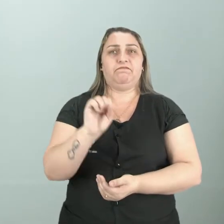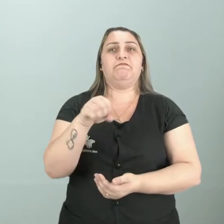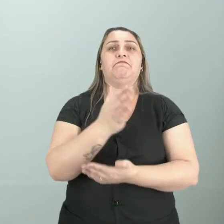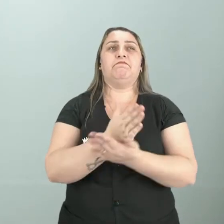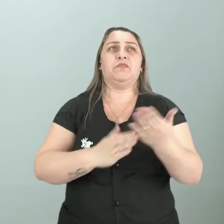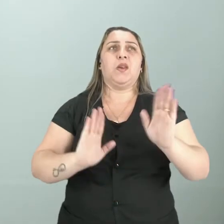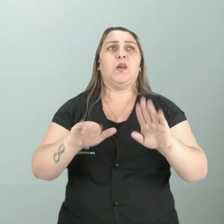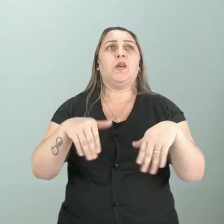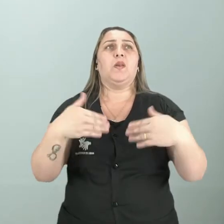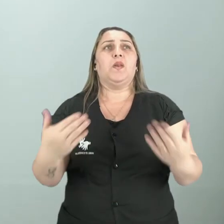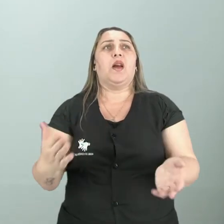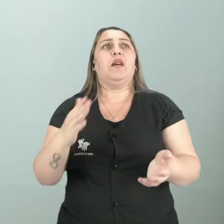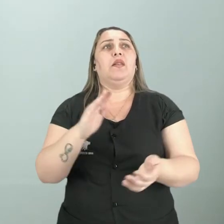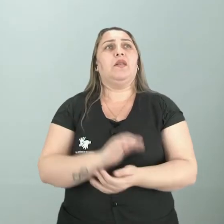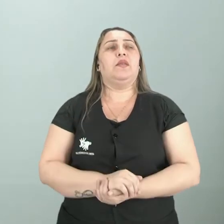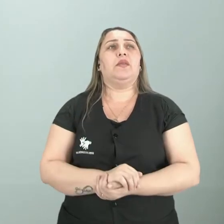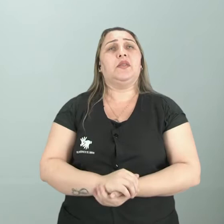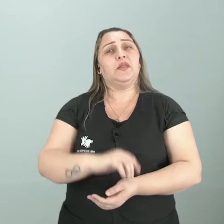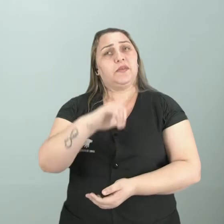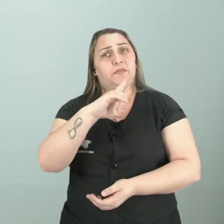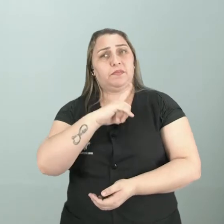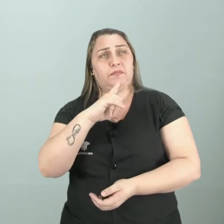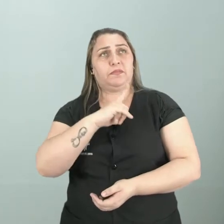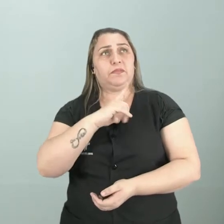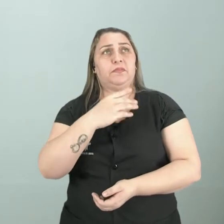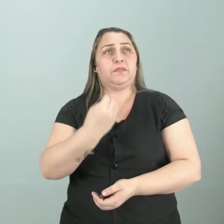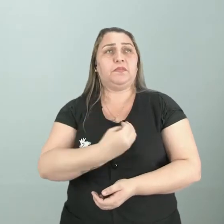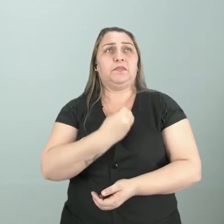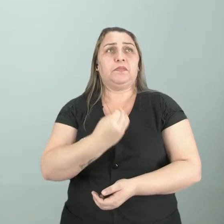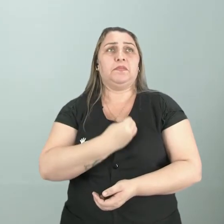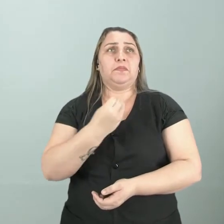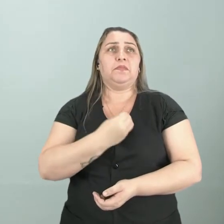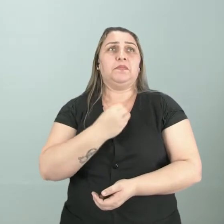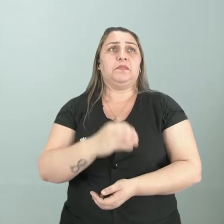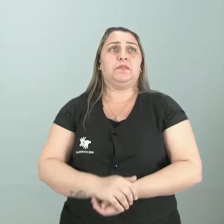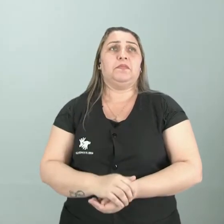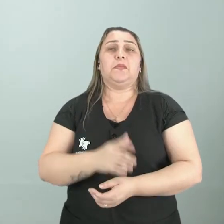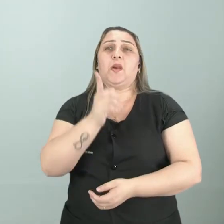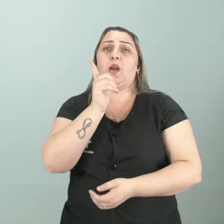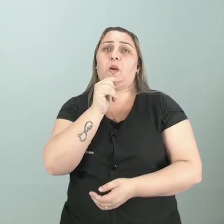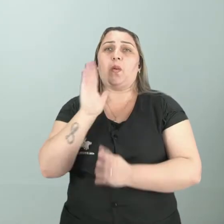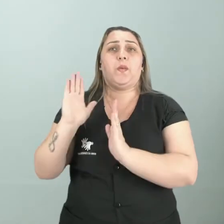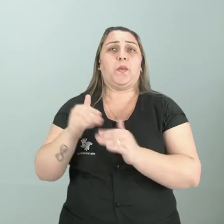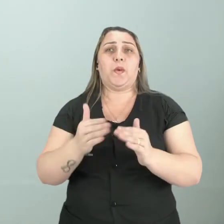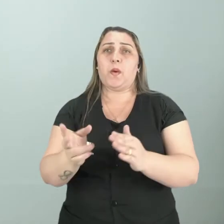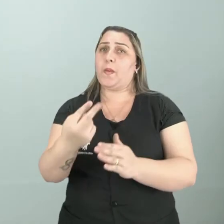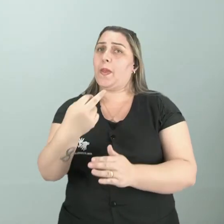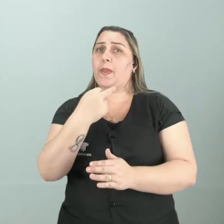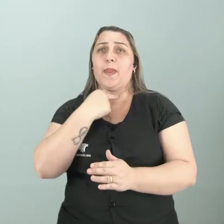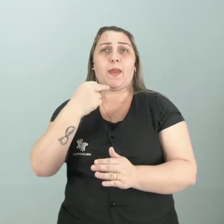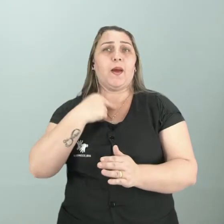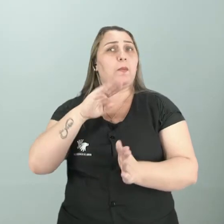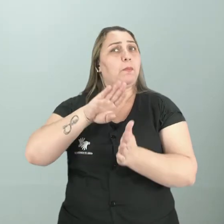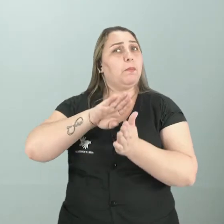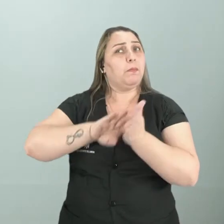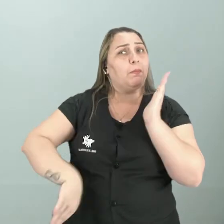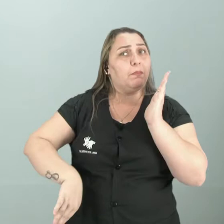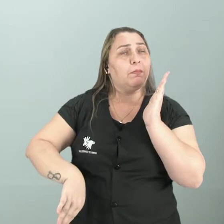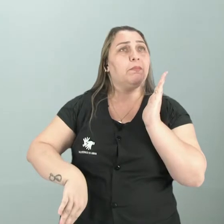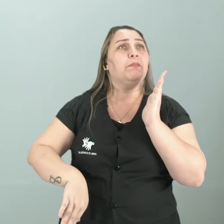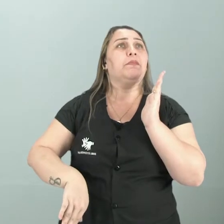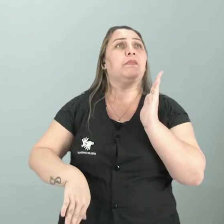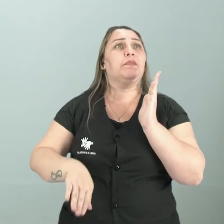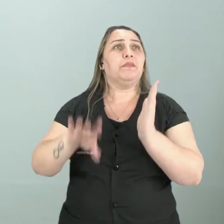Sobrou! Qual o elemento que sobrou aqui, que tem ainda presente nessa paisagem? Tem o rio. O rio,